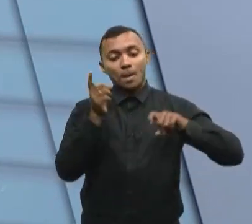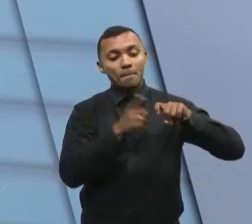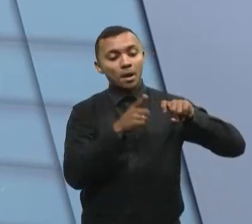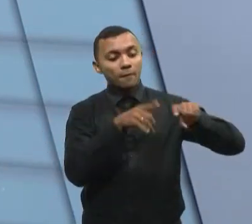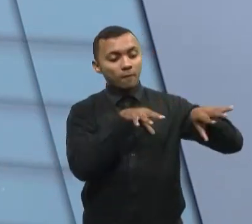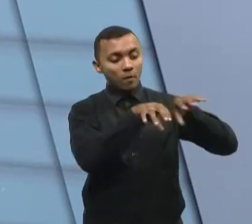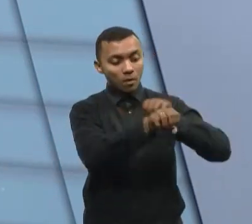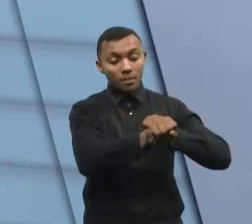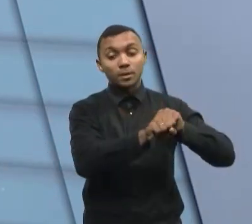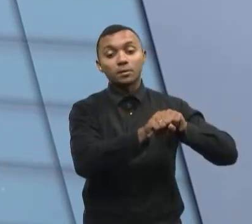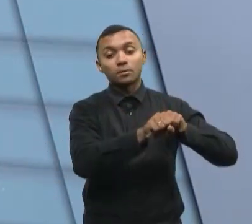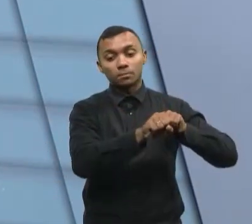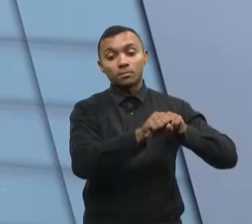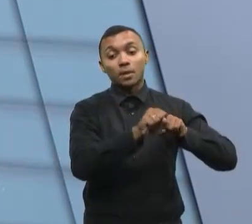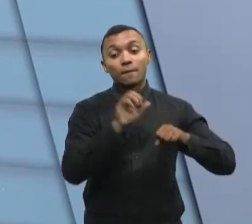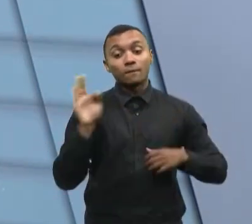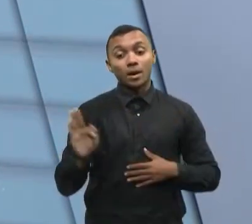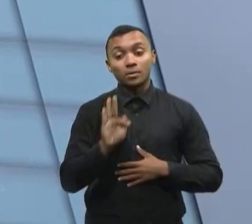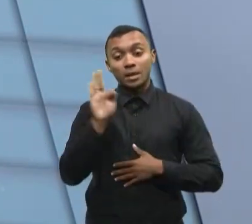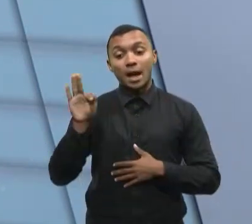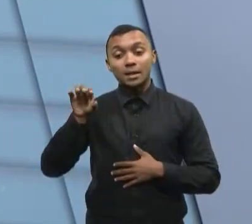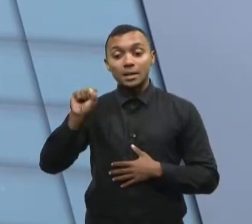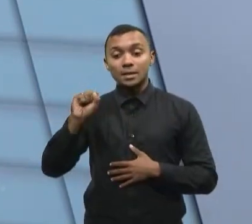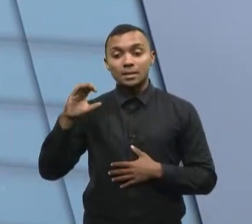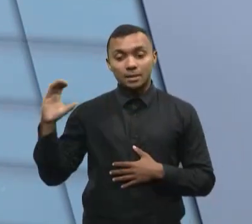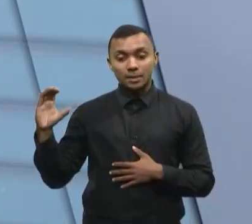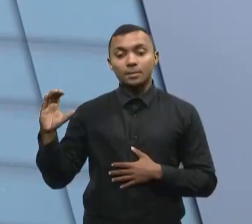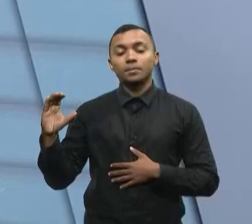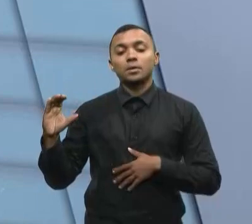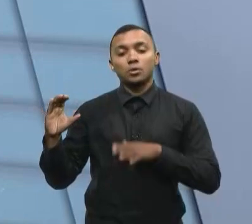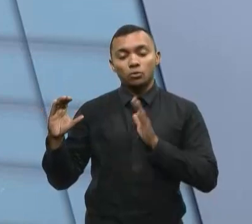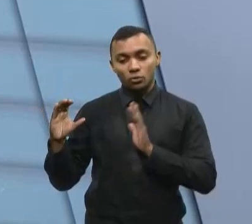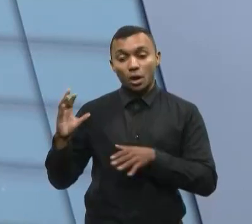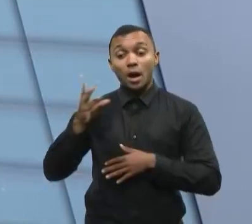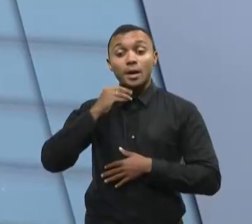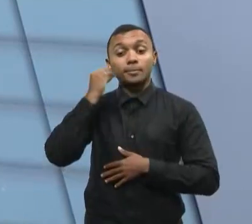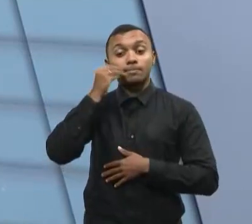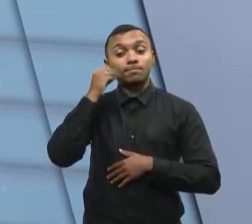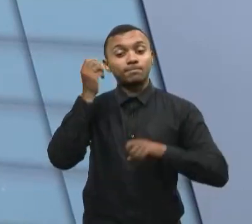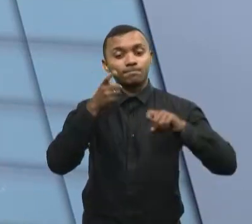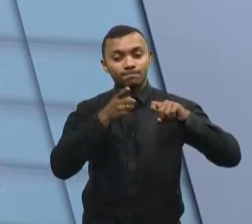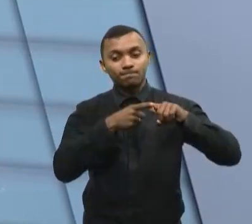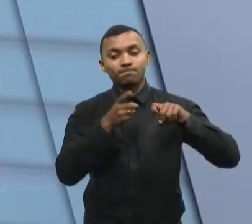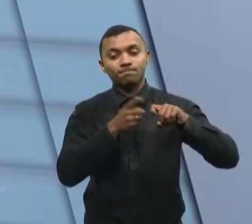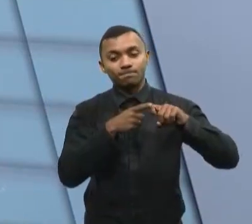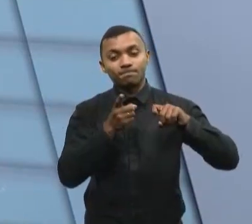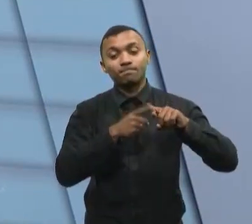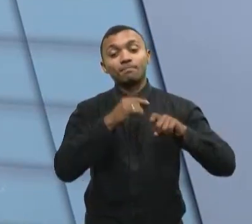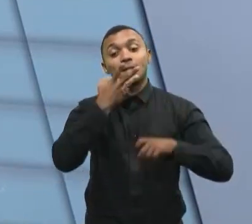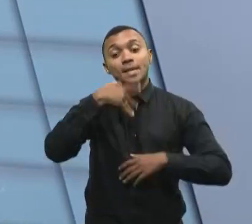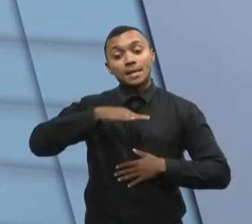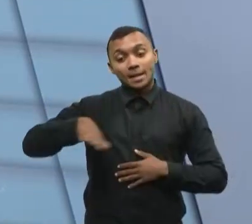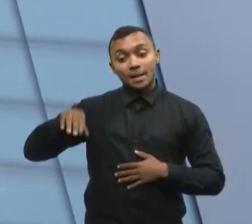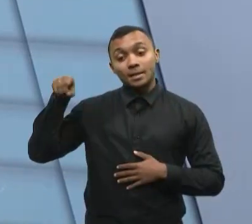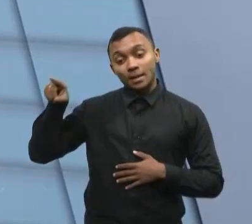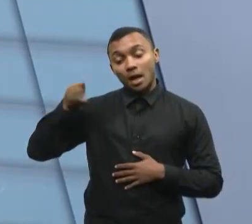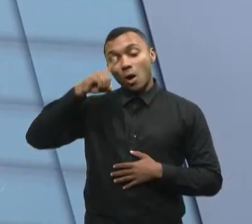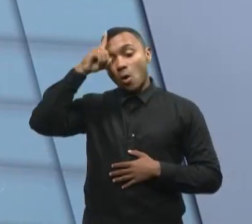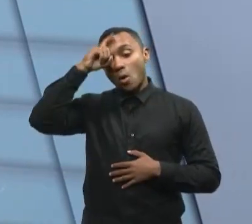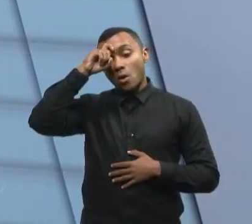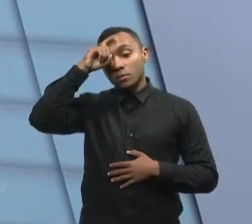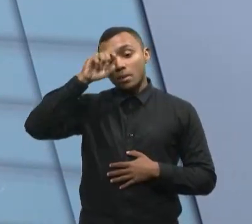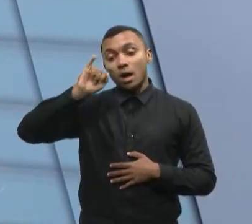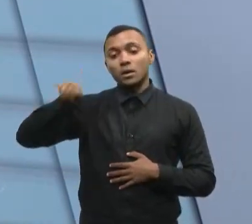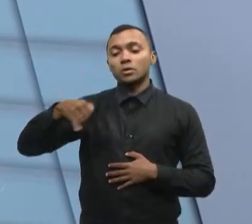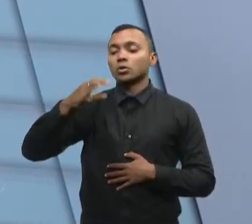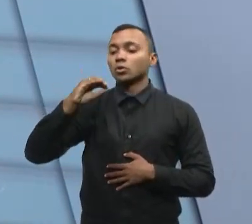pela Universidade do Extremo Sul, lá de Santa Catarina. Ele tem residência médica em pediatria, lá no Hospital Joana de